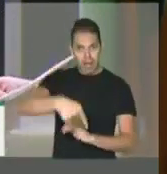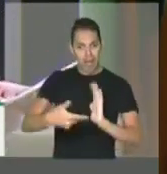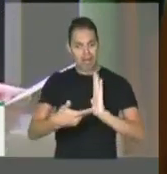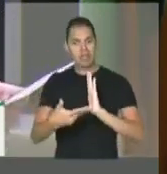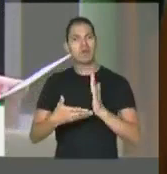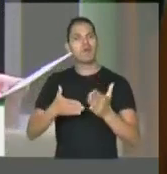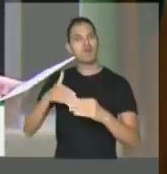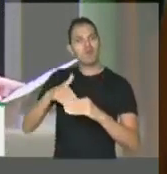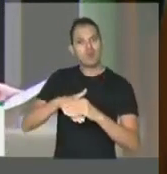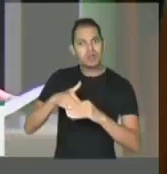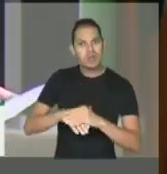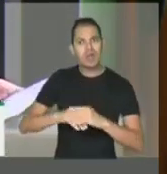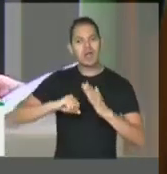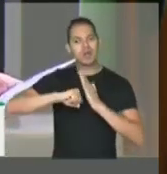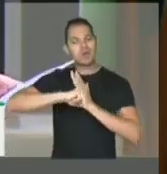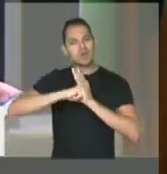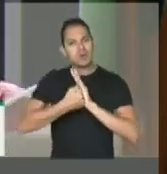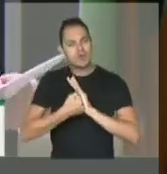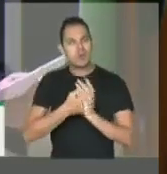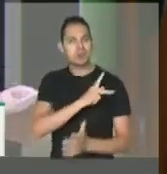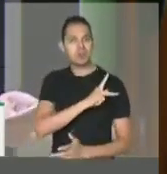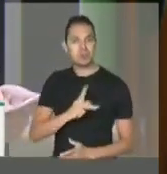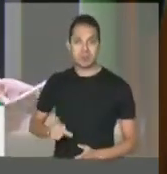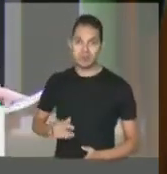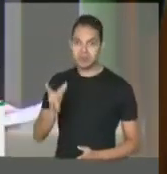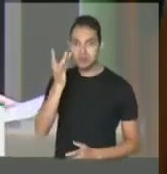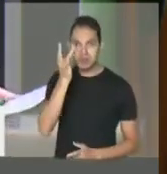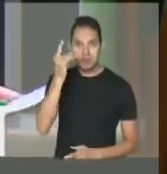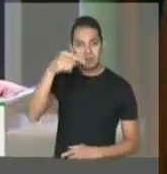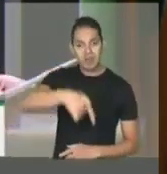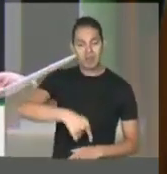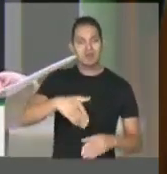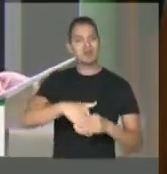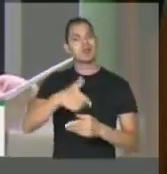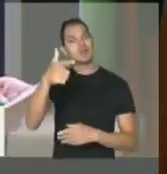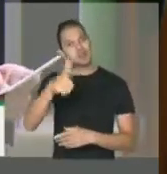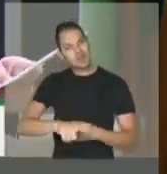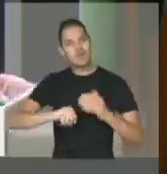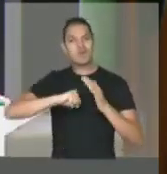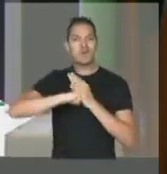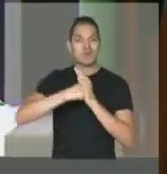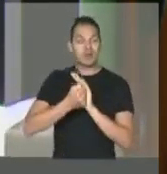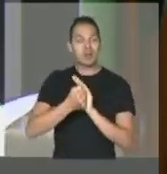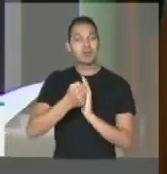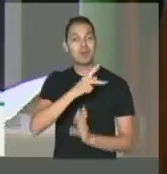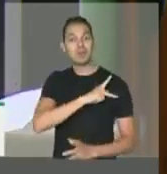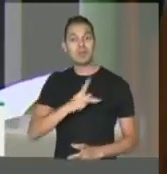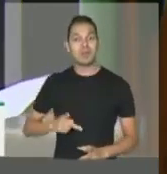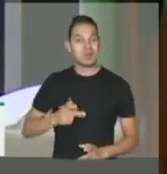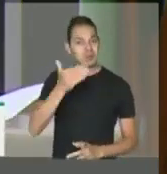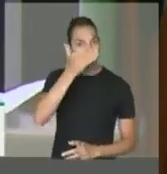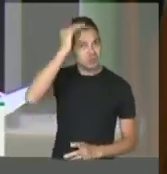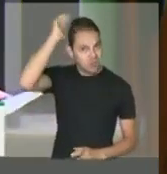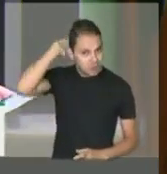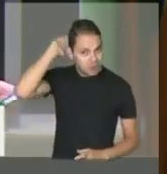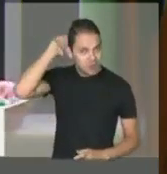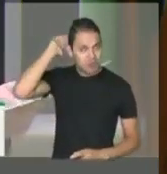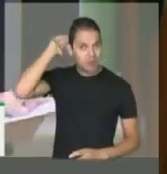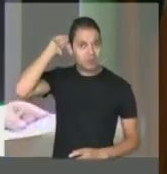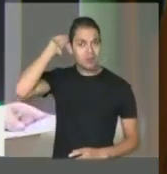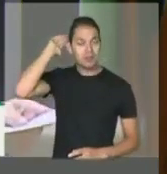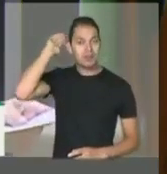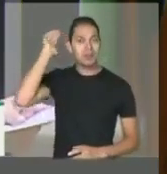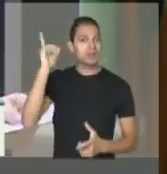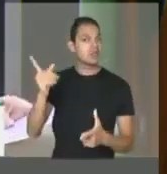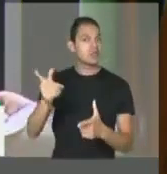vetado pela presidente Dilma, aqui foi votado de novo, foi vetado pelo presidente Michel Temer,